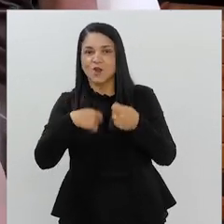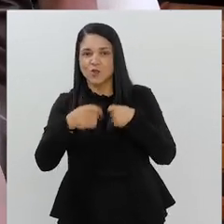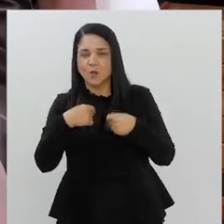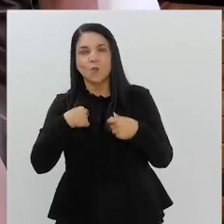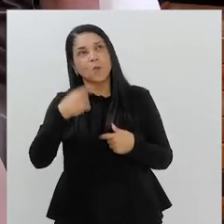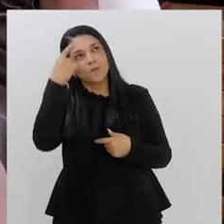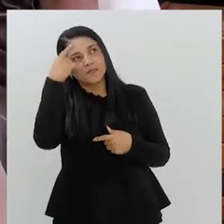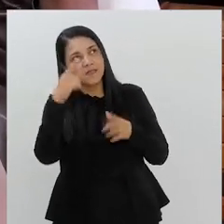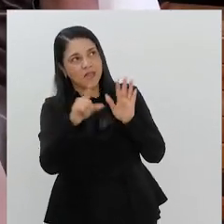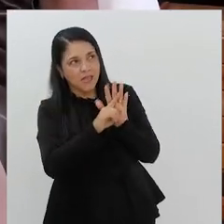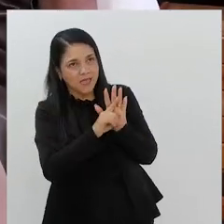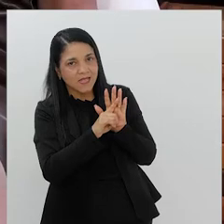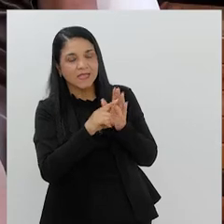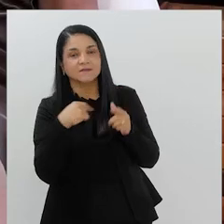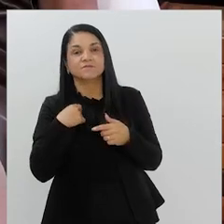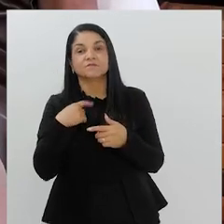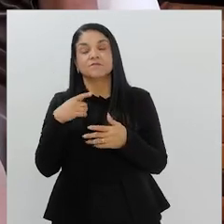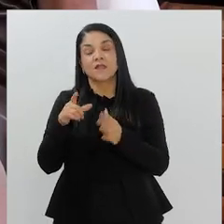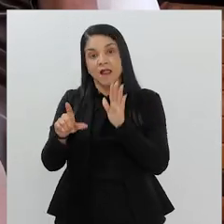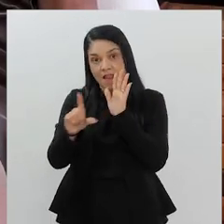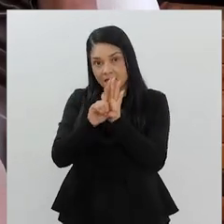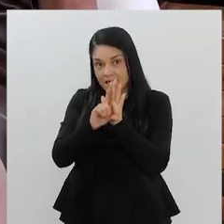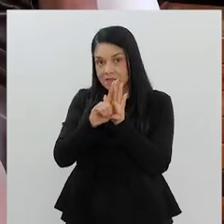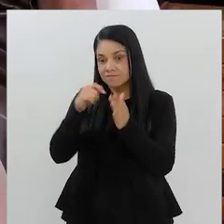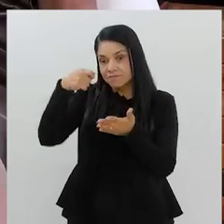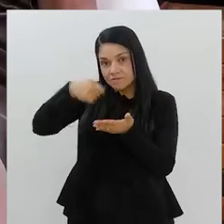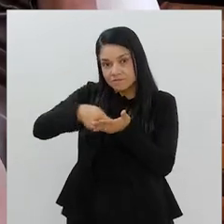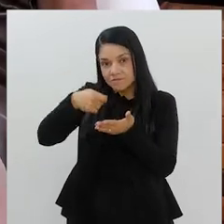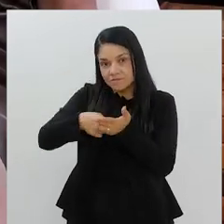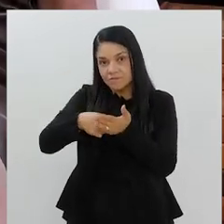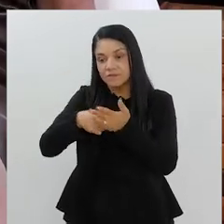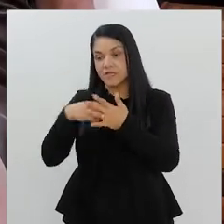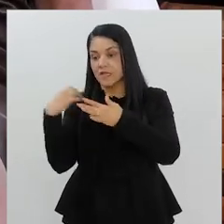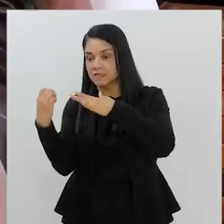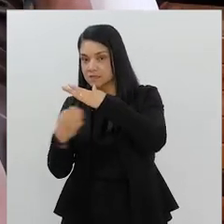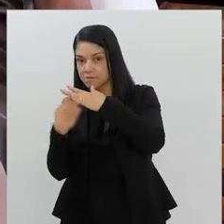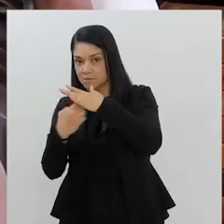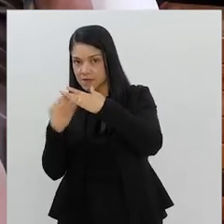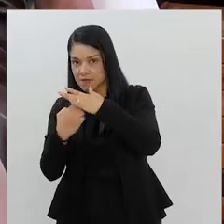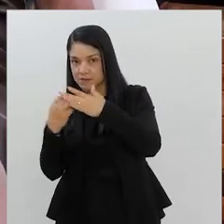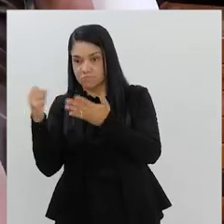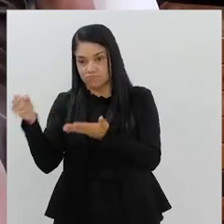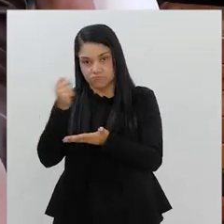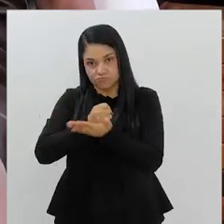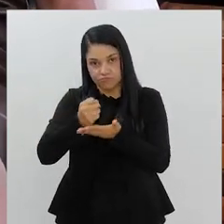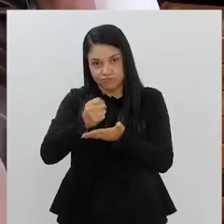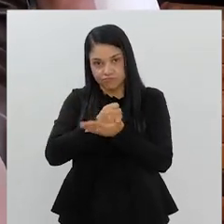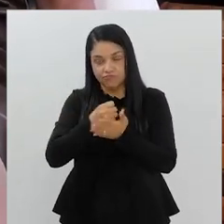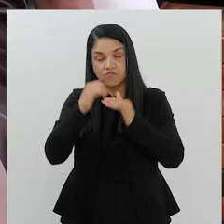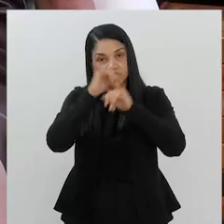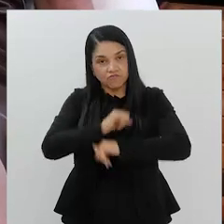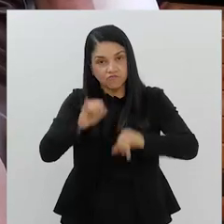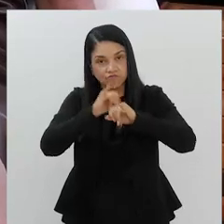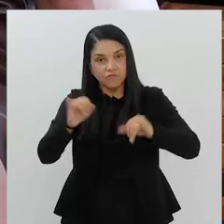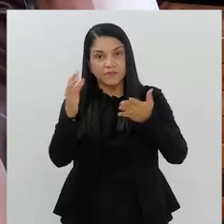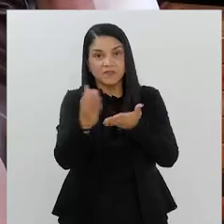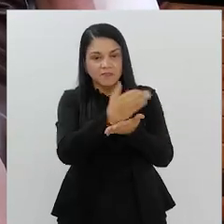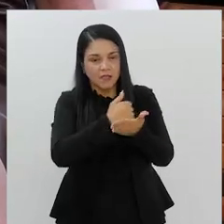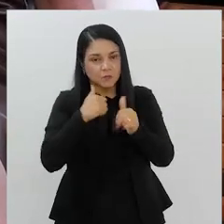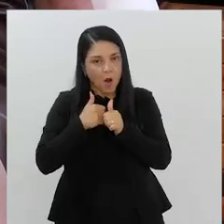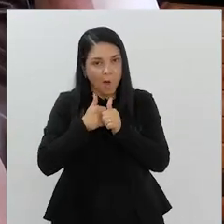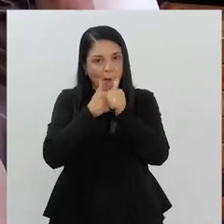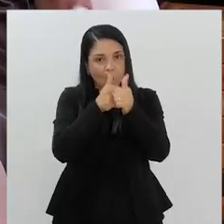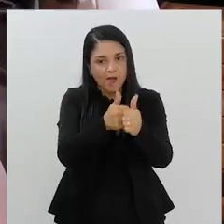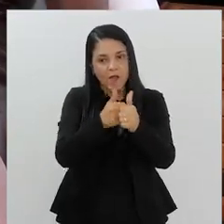na lei por e a Lei exigir que você que os empregadores né divulguem dados para que se